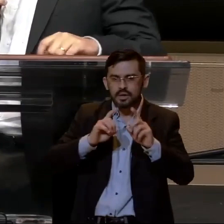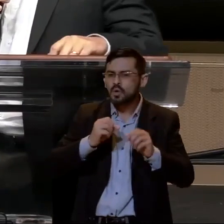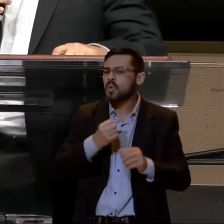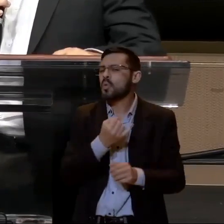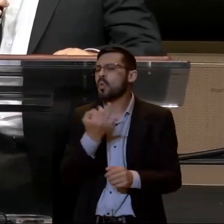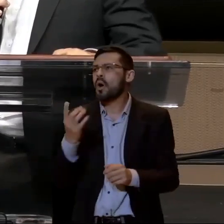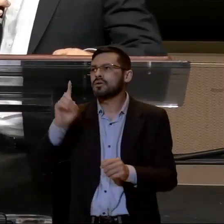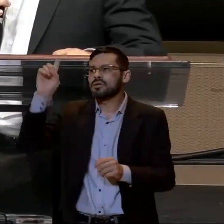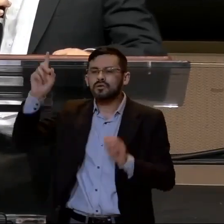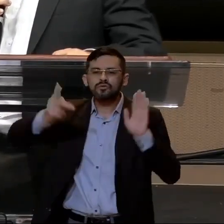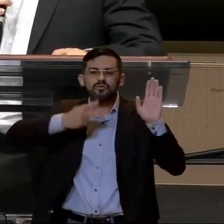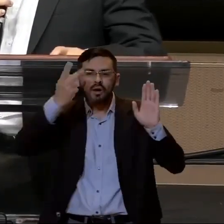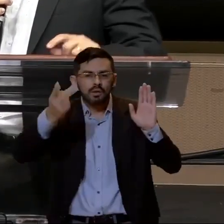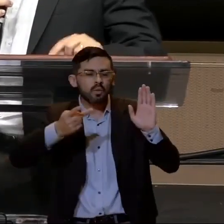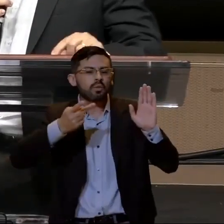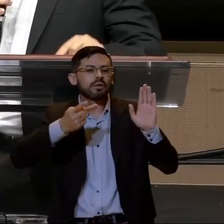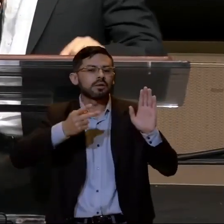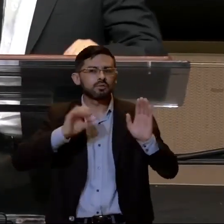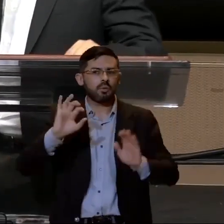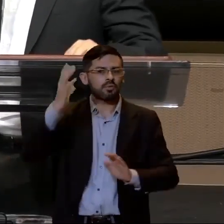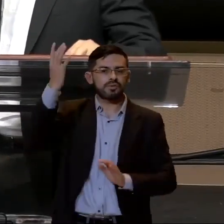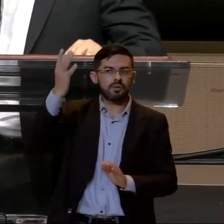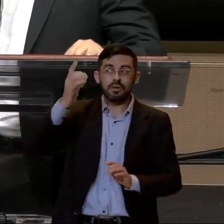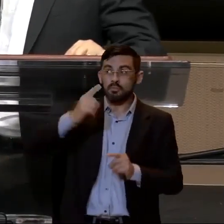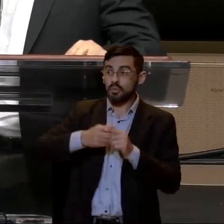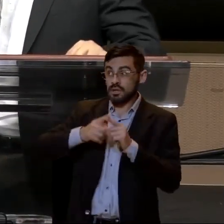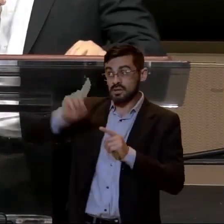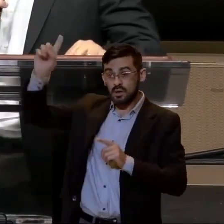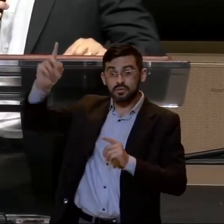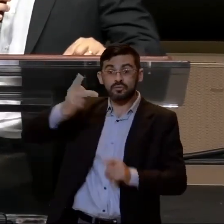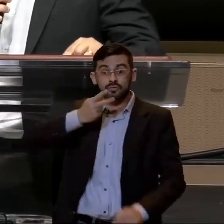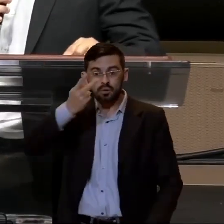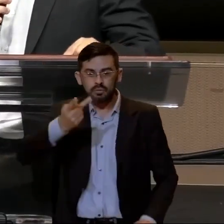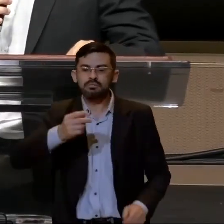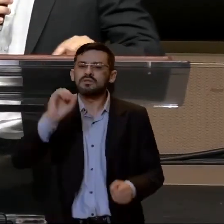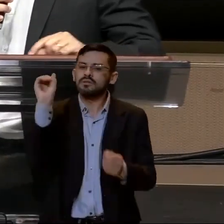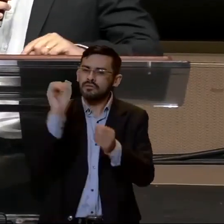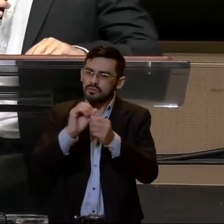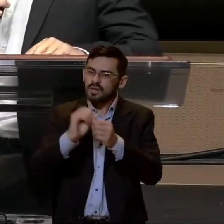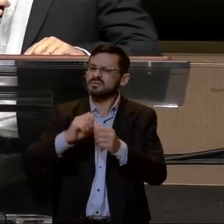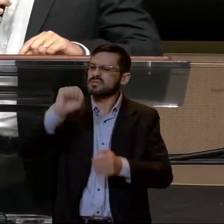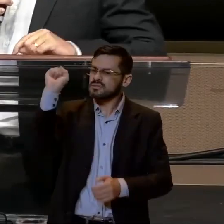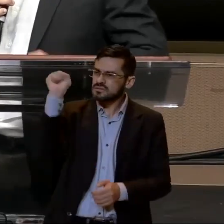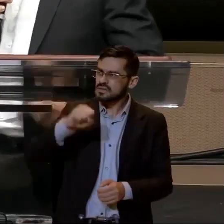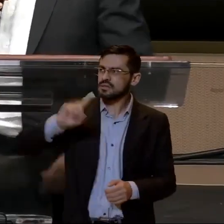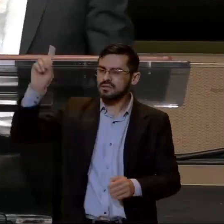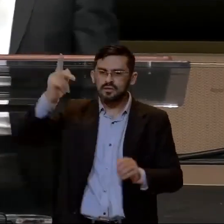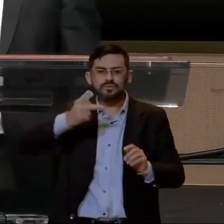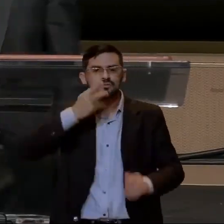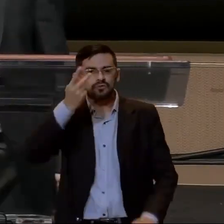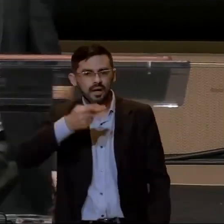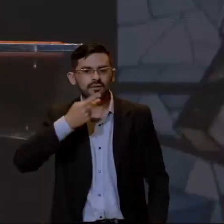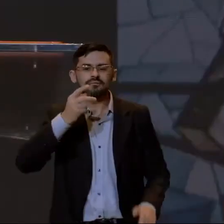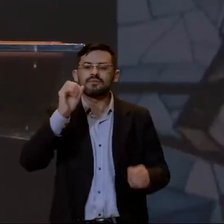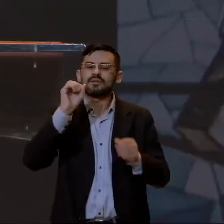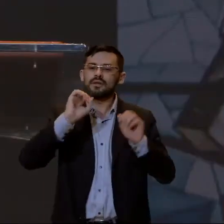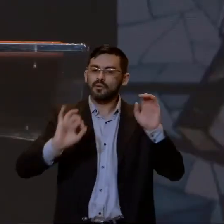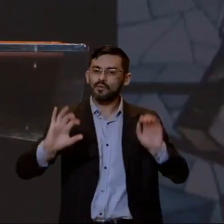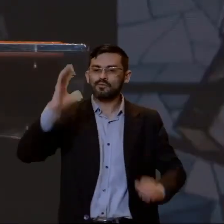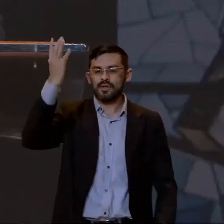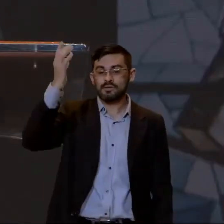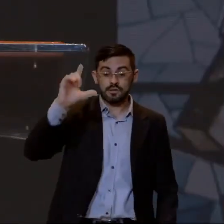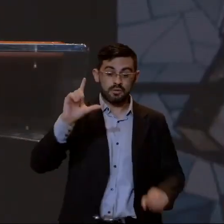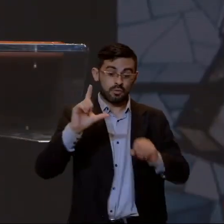Deus prometeu e não cumpriu? Ele diz que faz, e faz mesmo. Lucas 18,